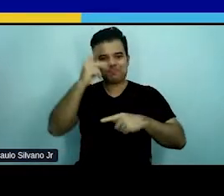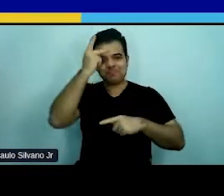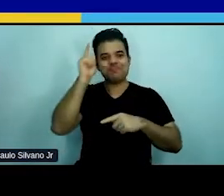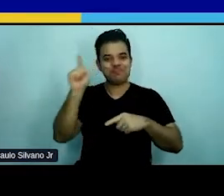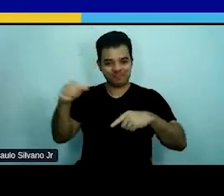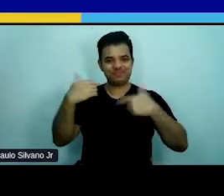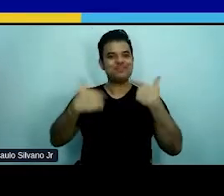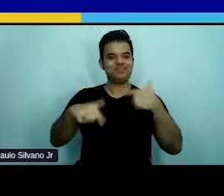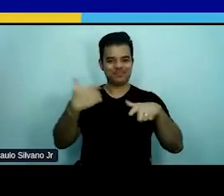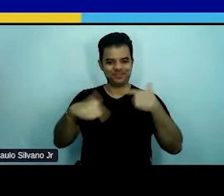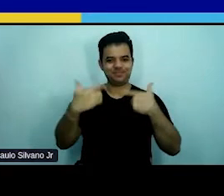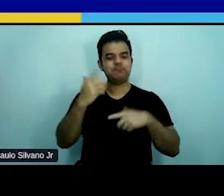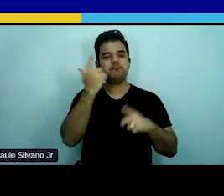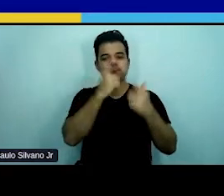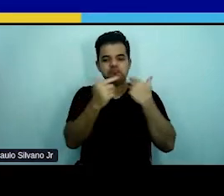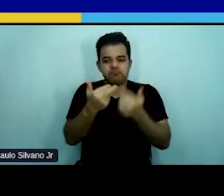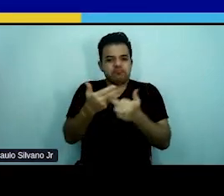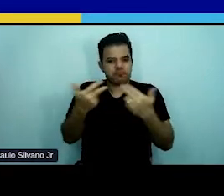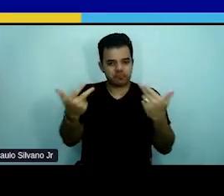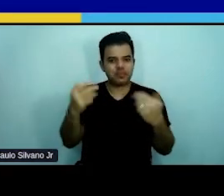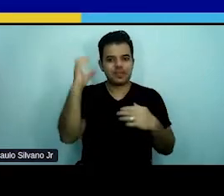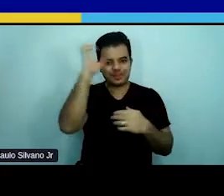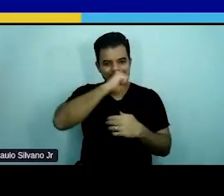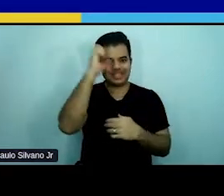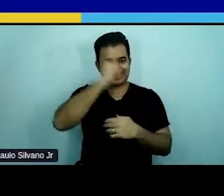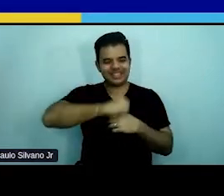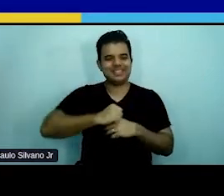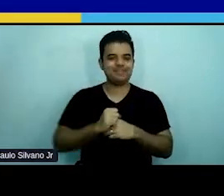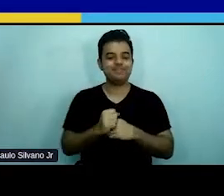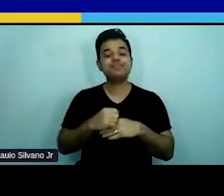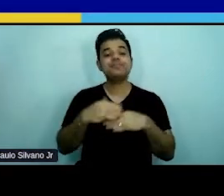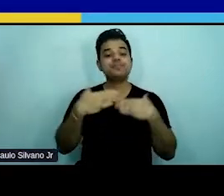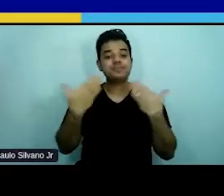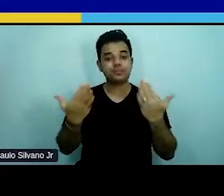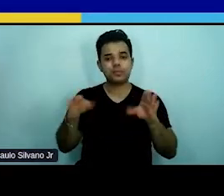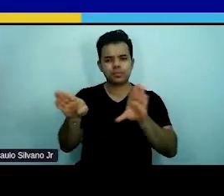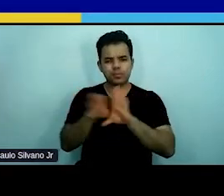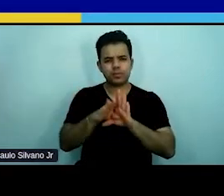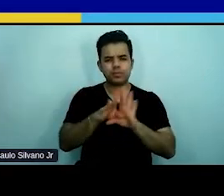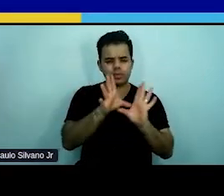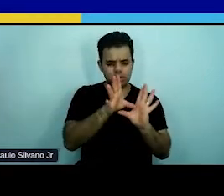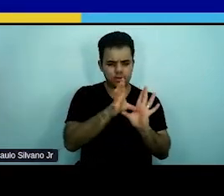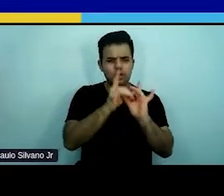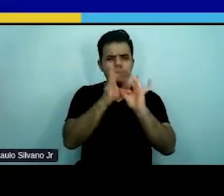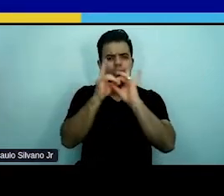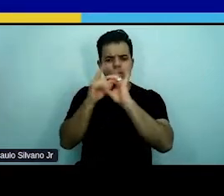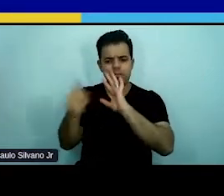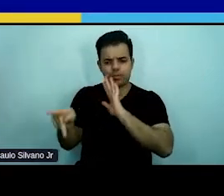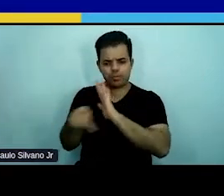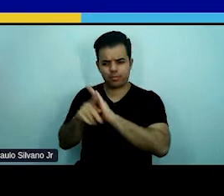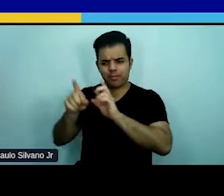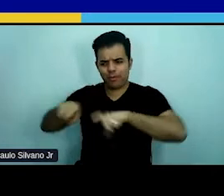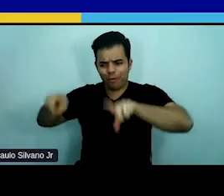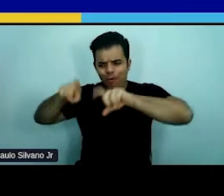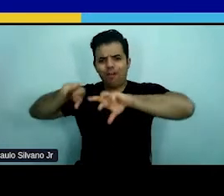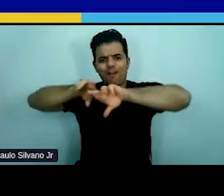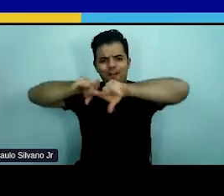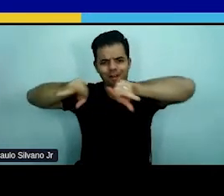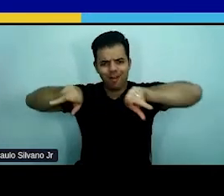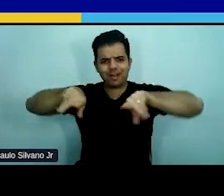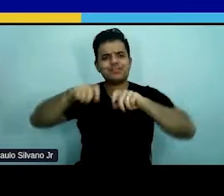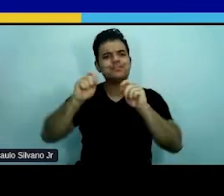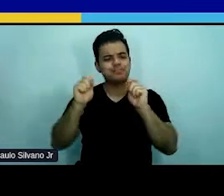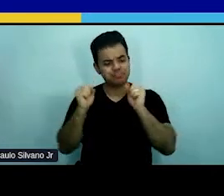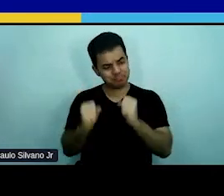né, realizou, teve aquele aprendizado. E aí, no contexto de máquina, isso pode ser um pouco